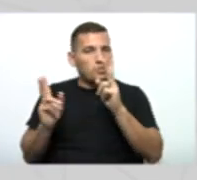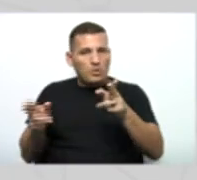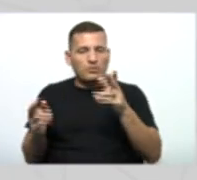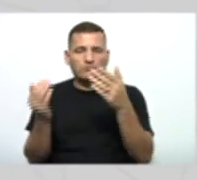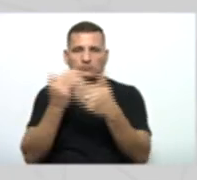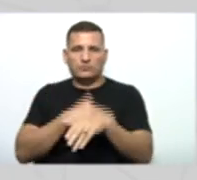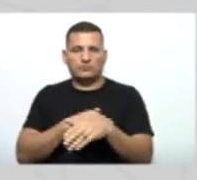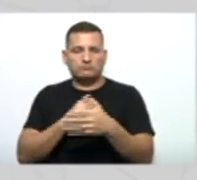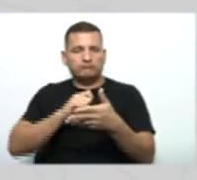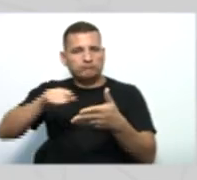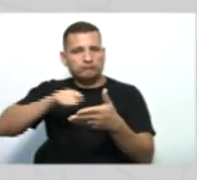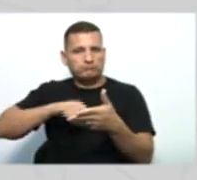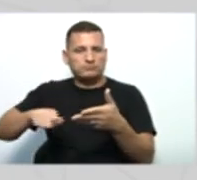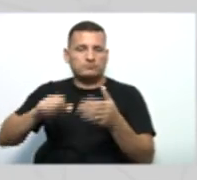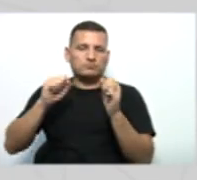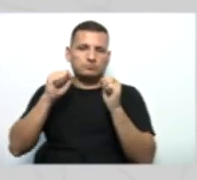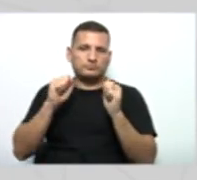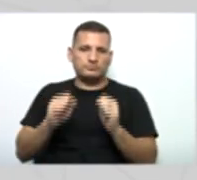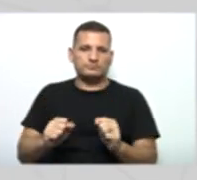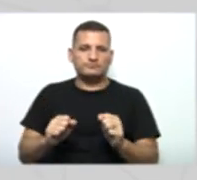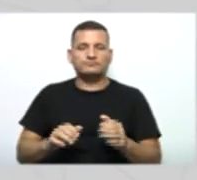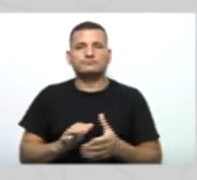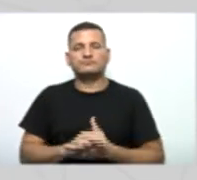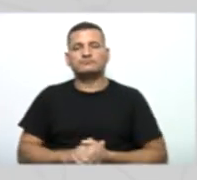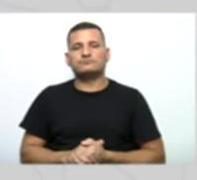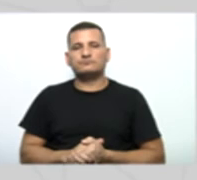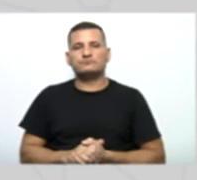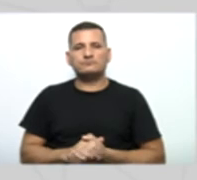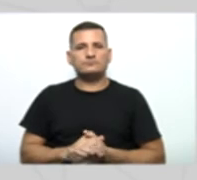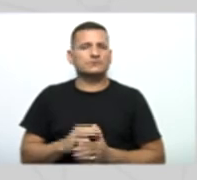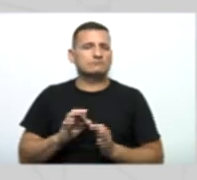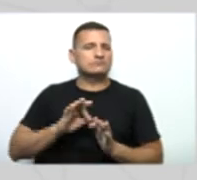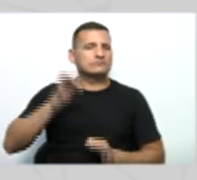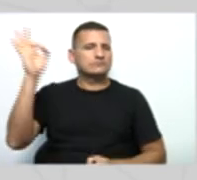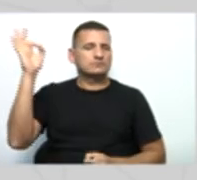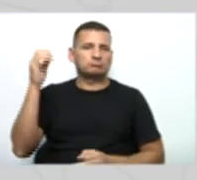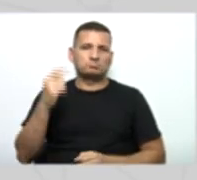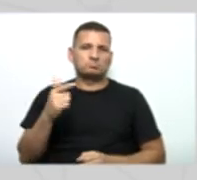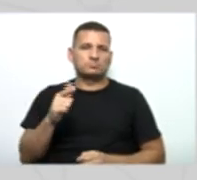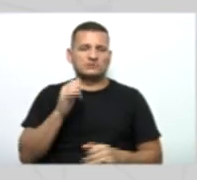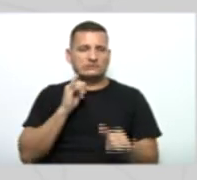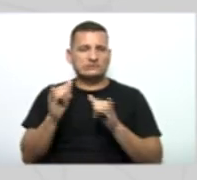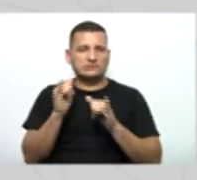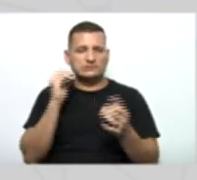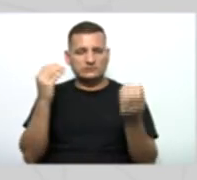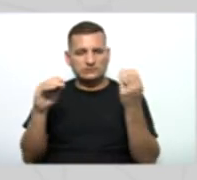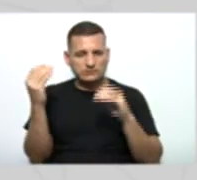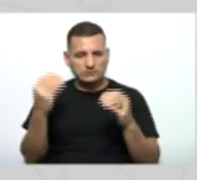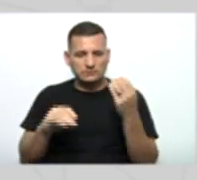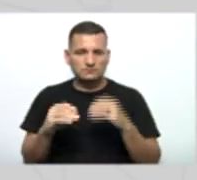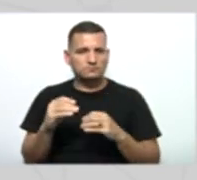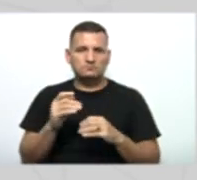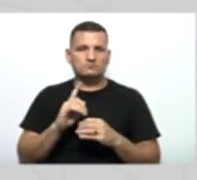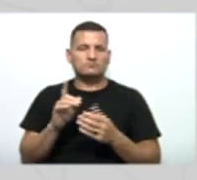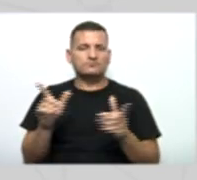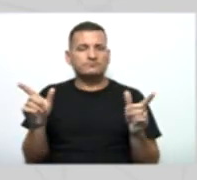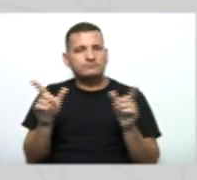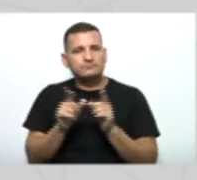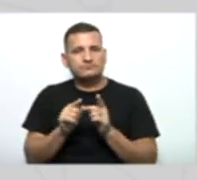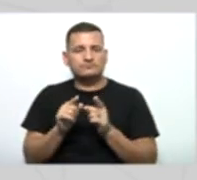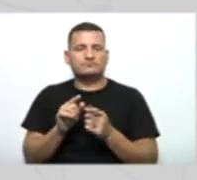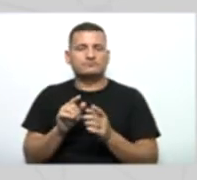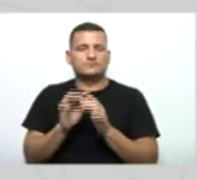mais esclarecido, não muito prolixo, né? Muita informação para uma questão,